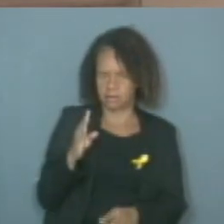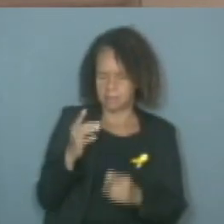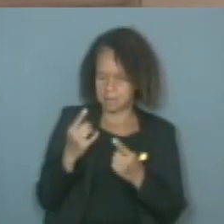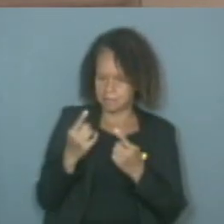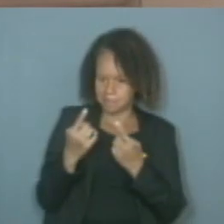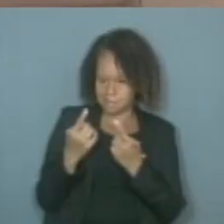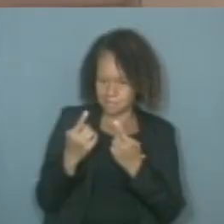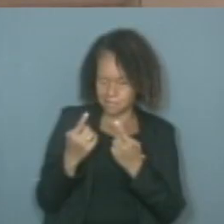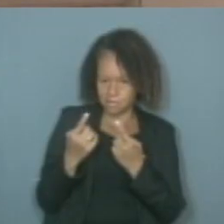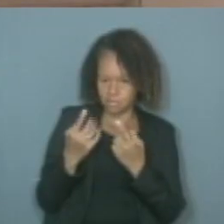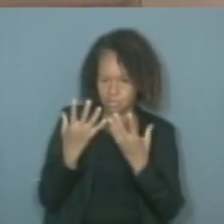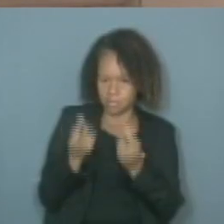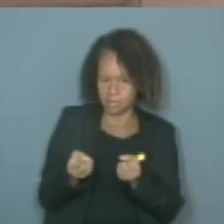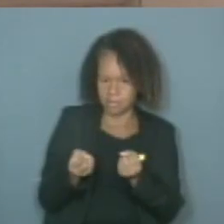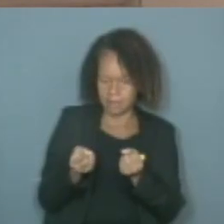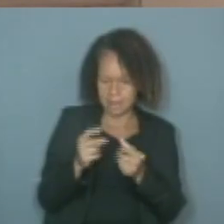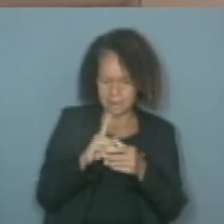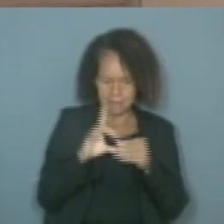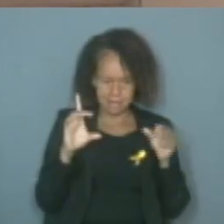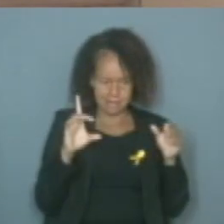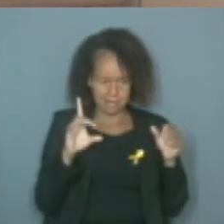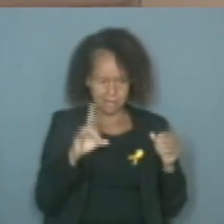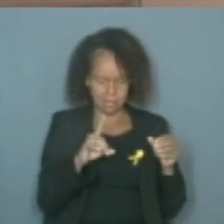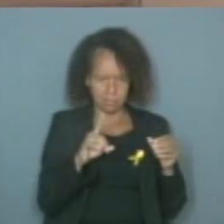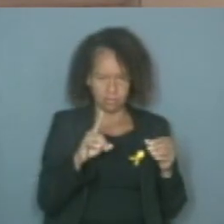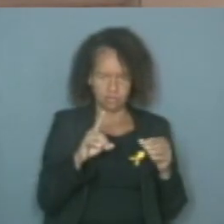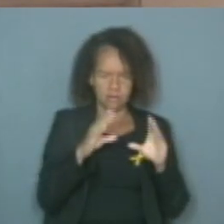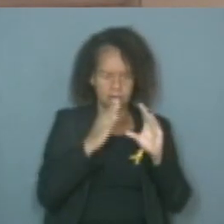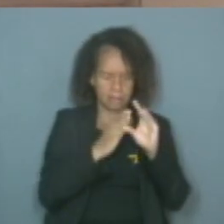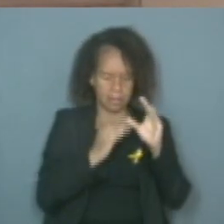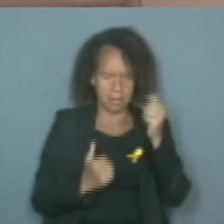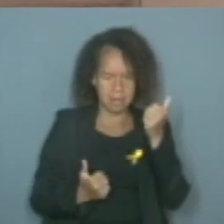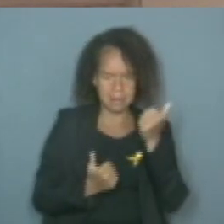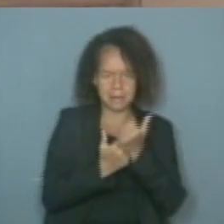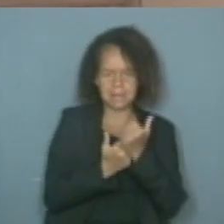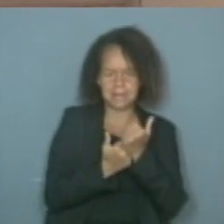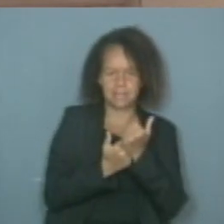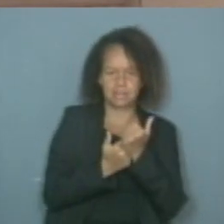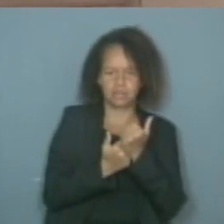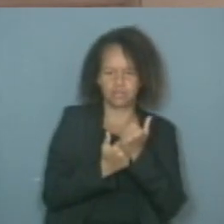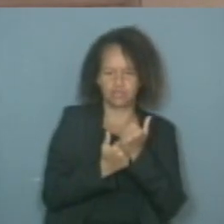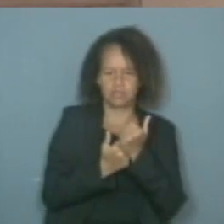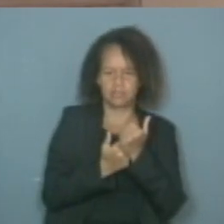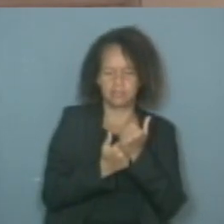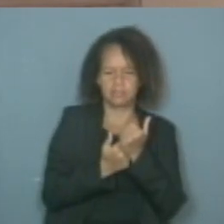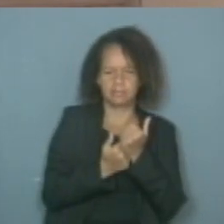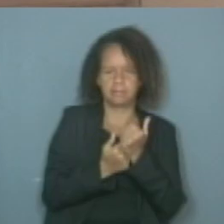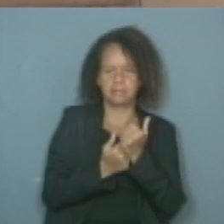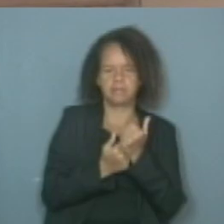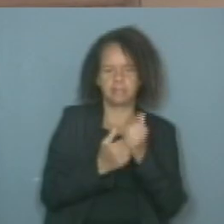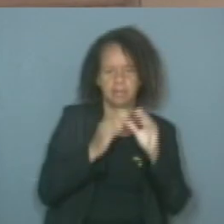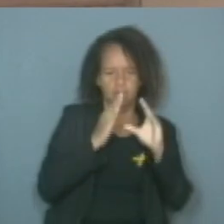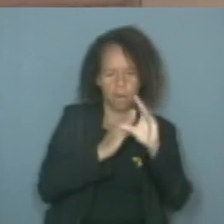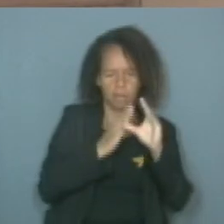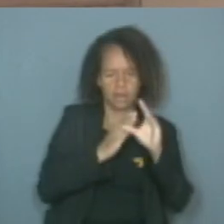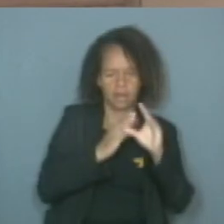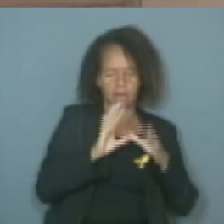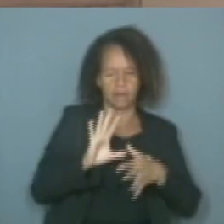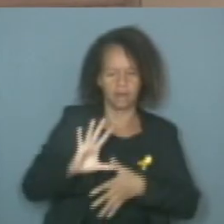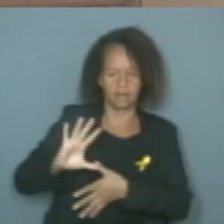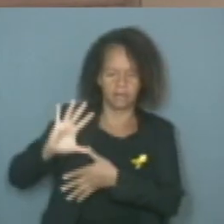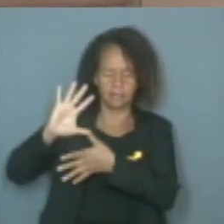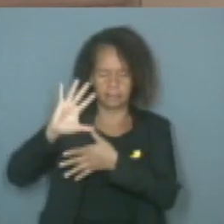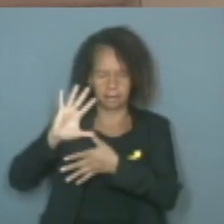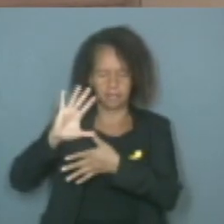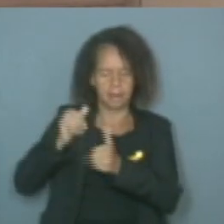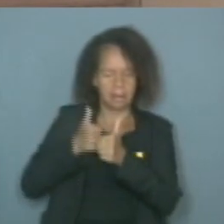liberdade religiosa. Não é o Partido Comunista do Brasil que apoia os regimes comunistas da América Latina que